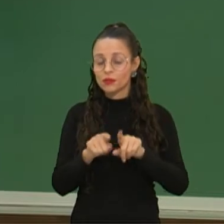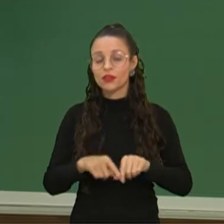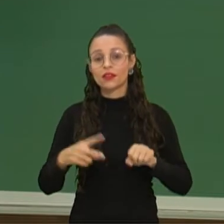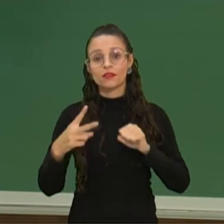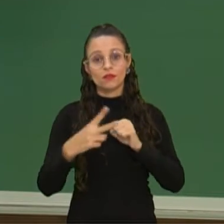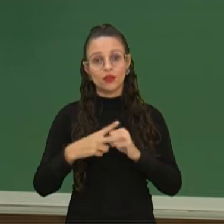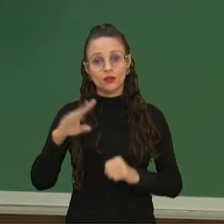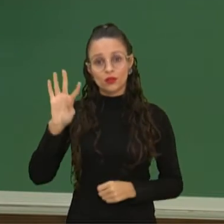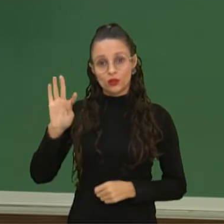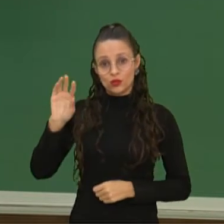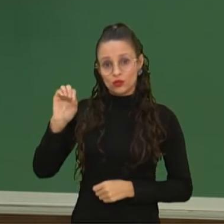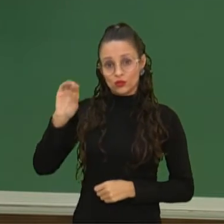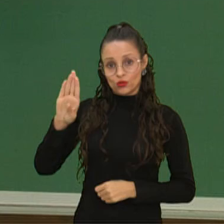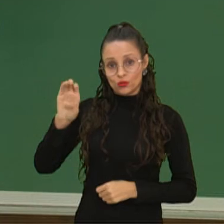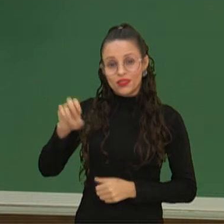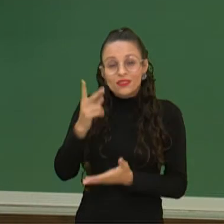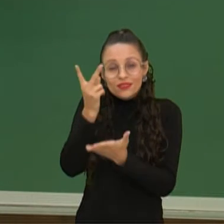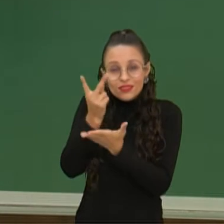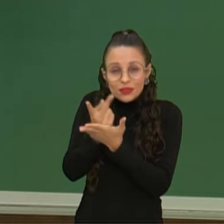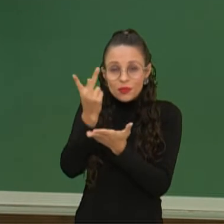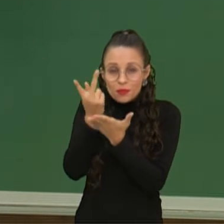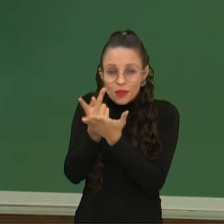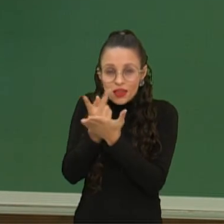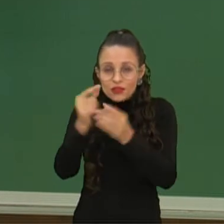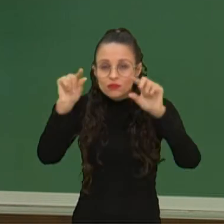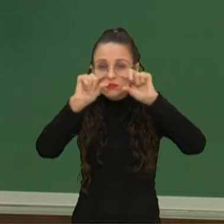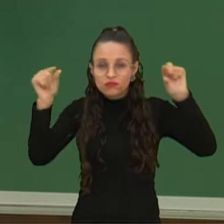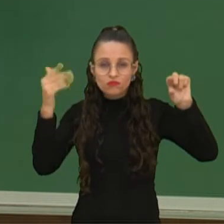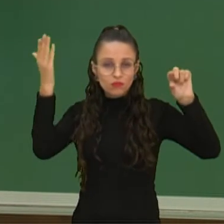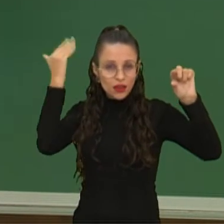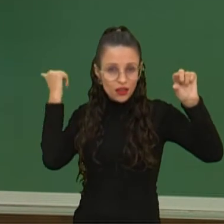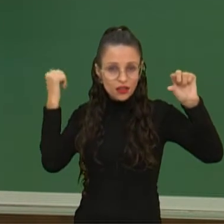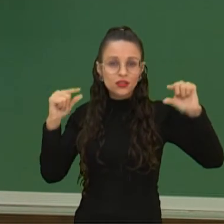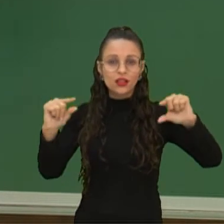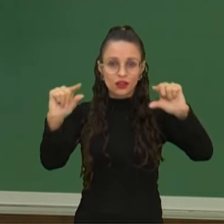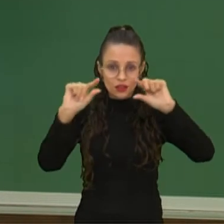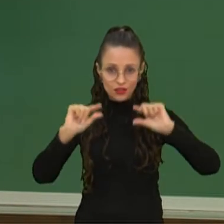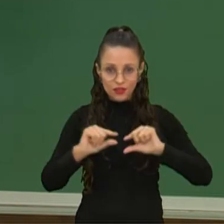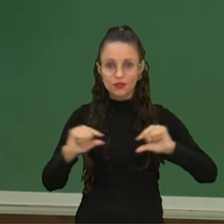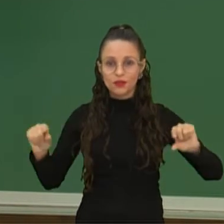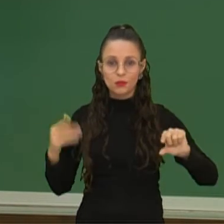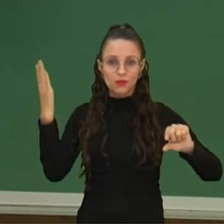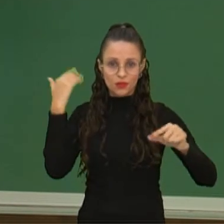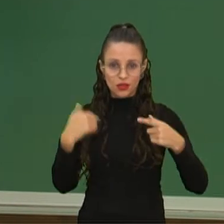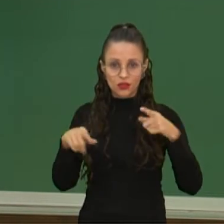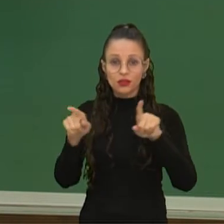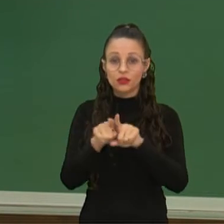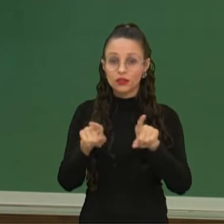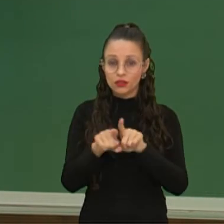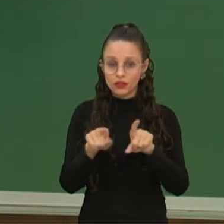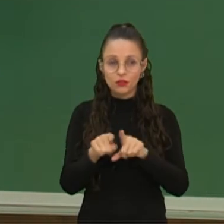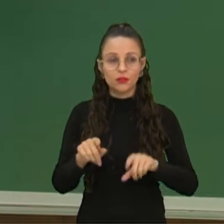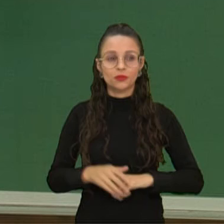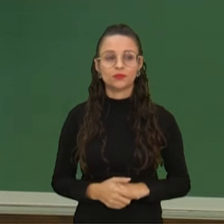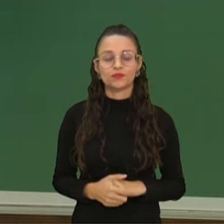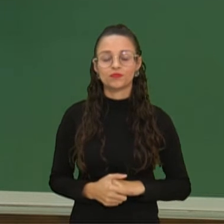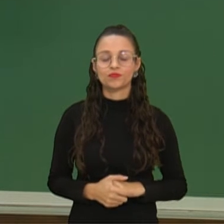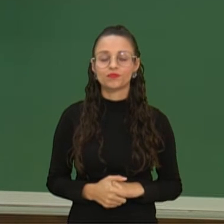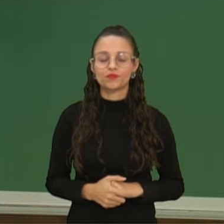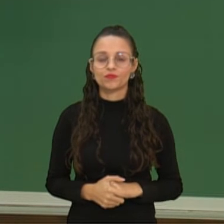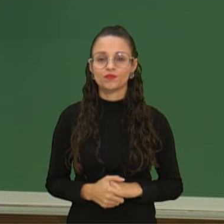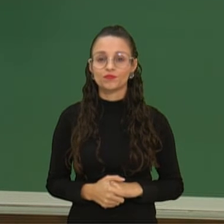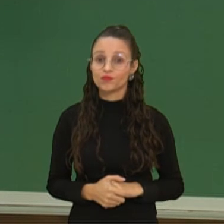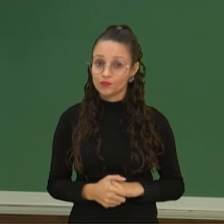be sempre no mesmo tempo verbal da voz ativa, no caso, passado, passado. E eu coloquei aqui, ó, by Percy Spencer lá no